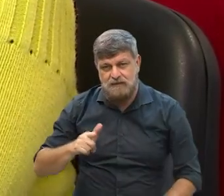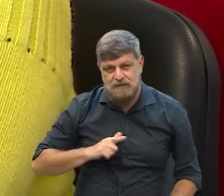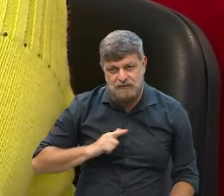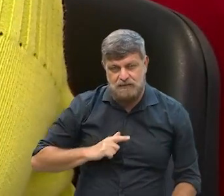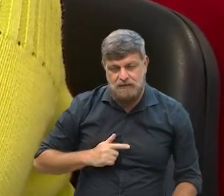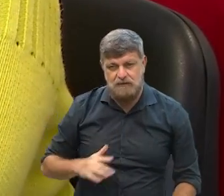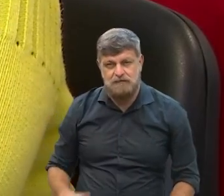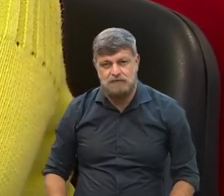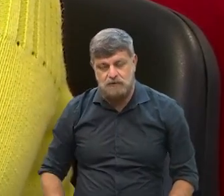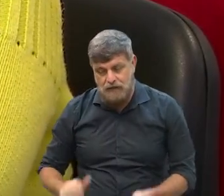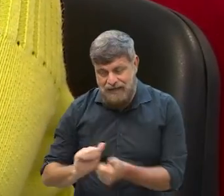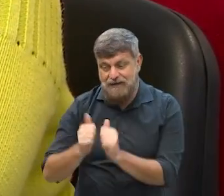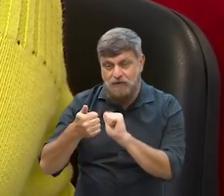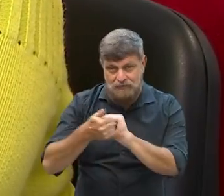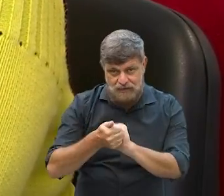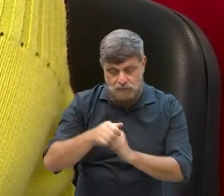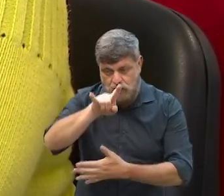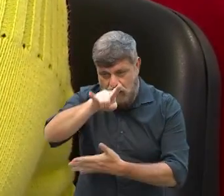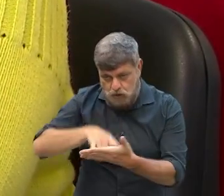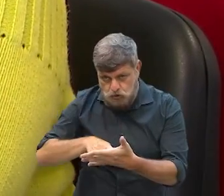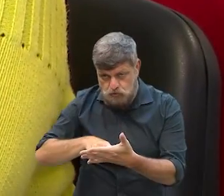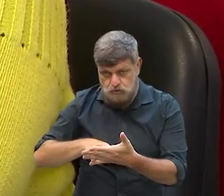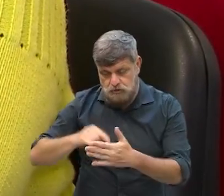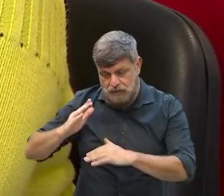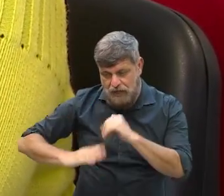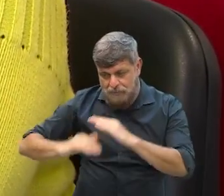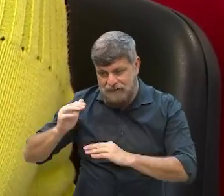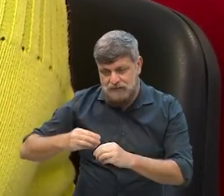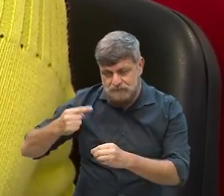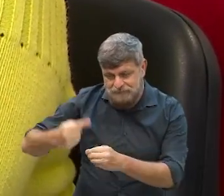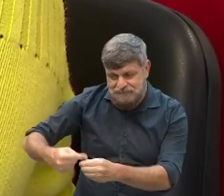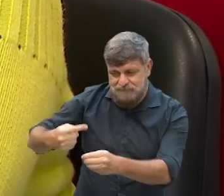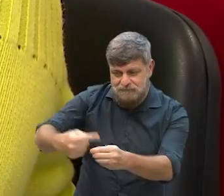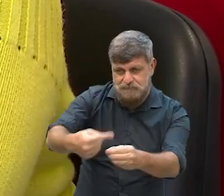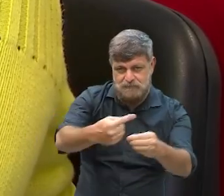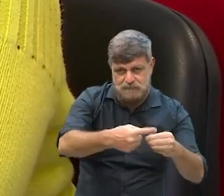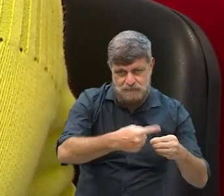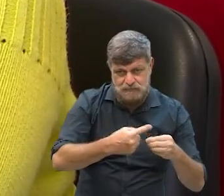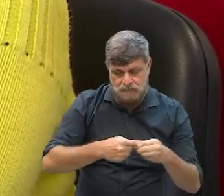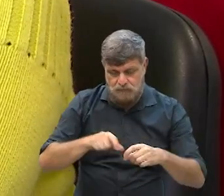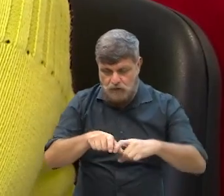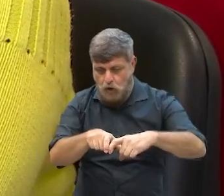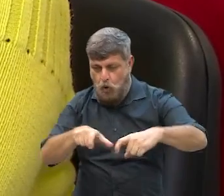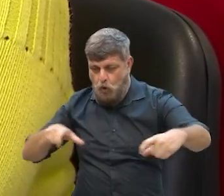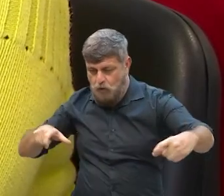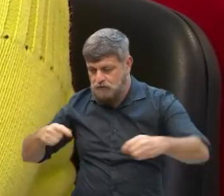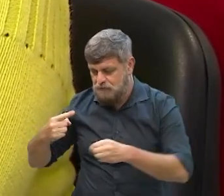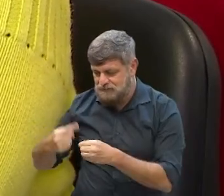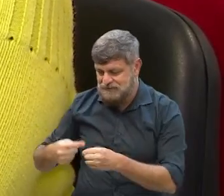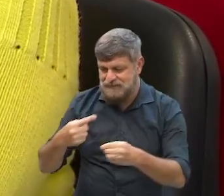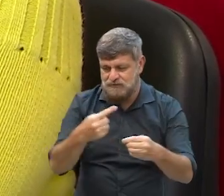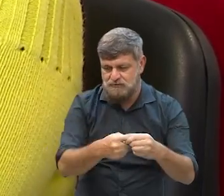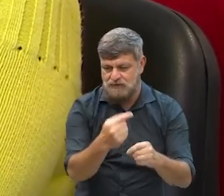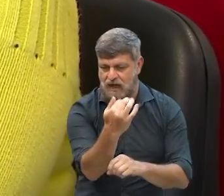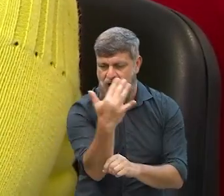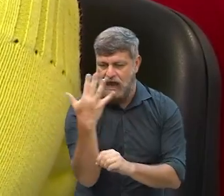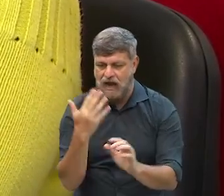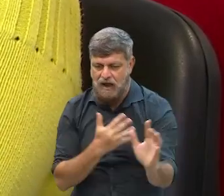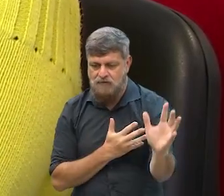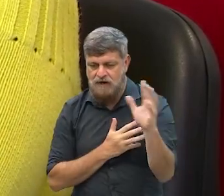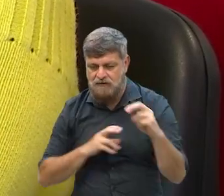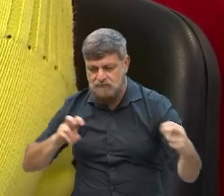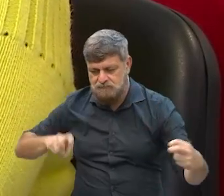esse TAC, né, dos municípios da RMC para os corredores ecológicos, é